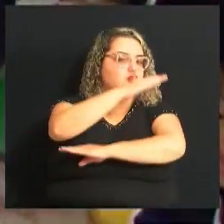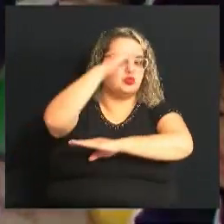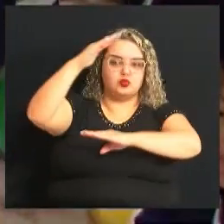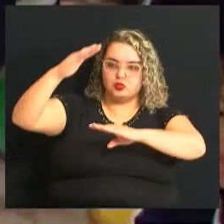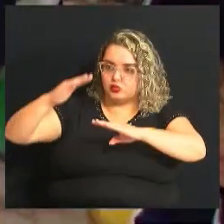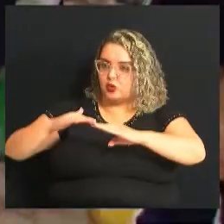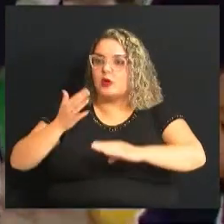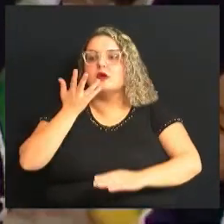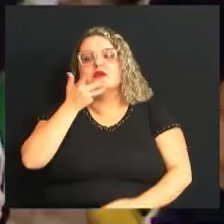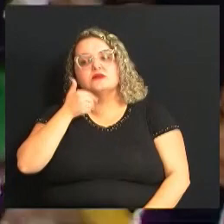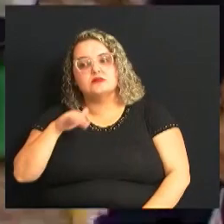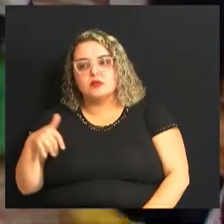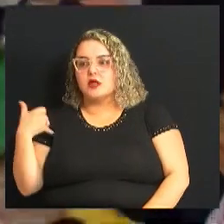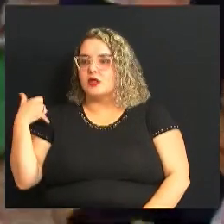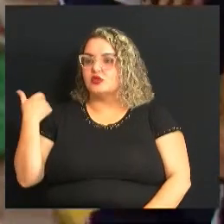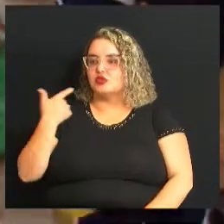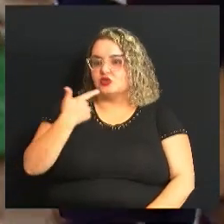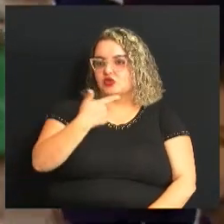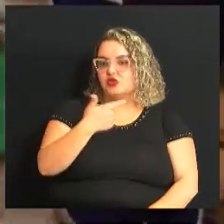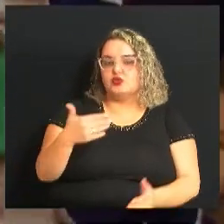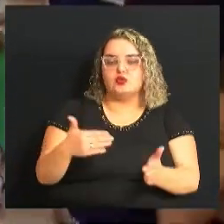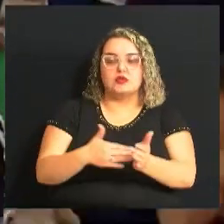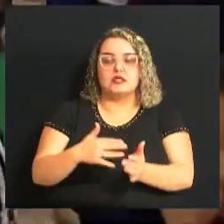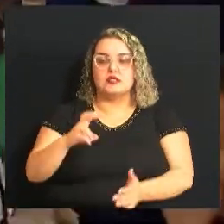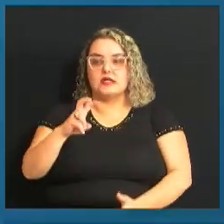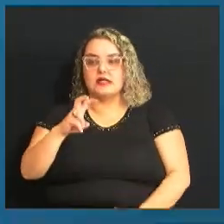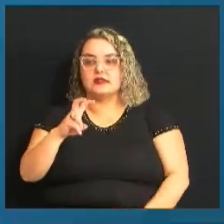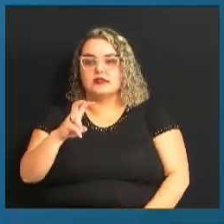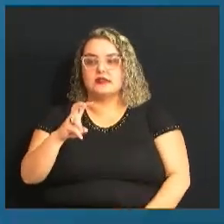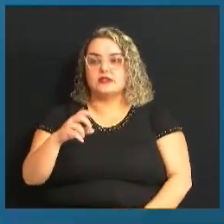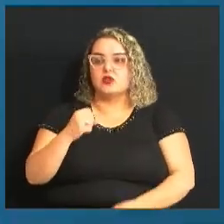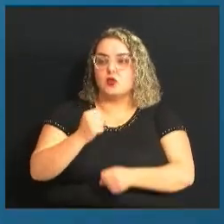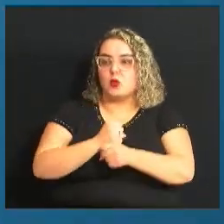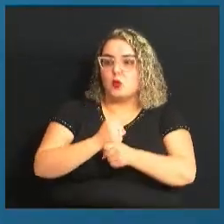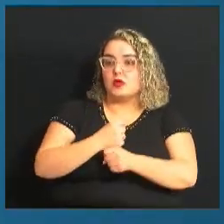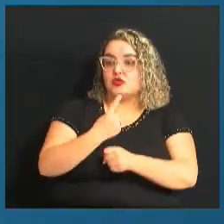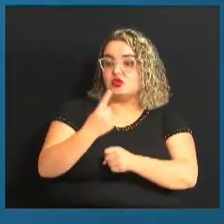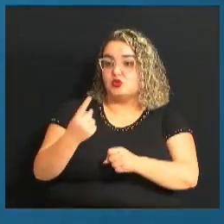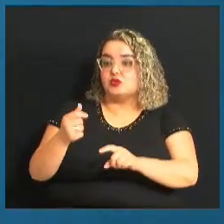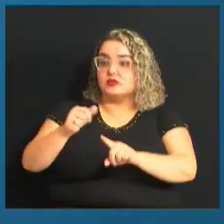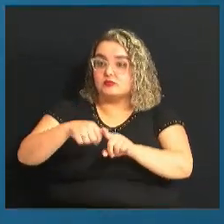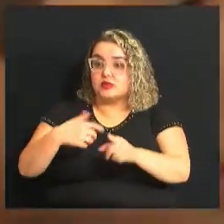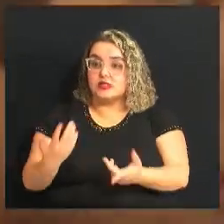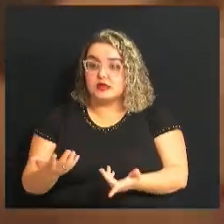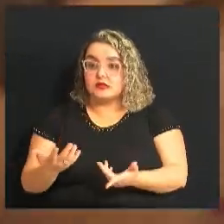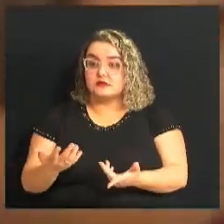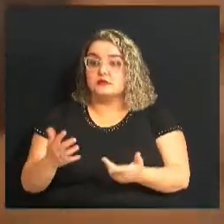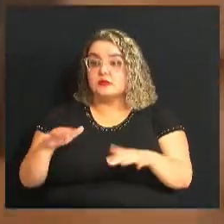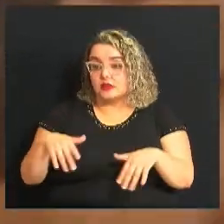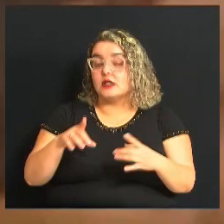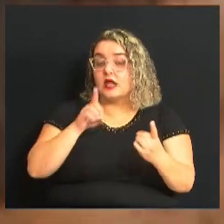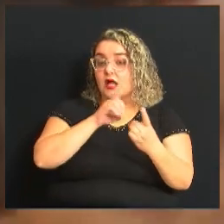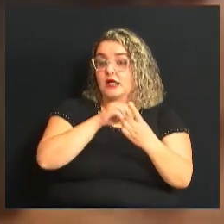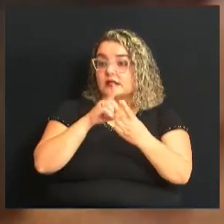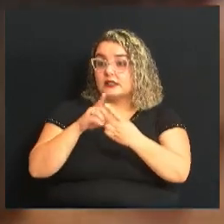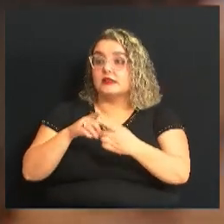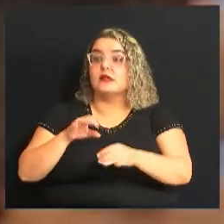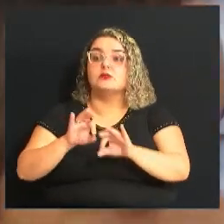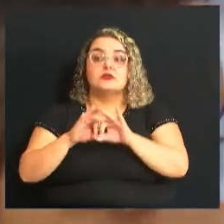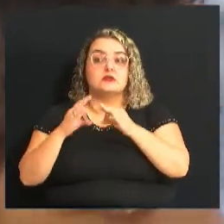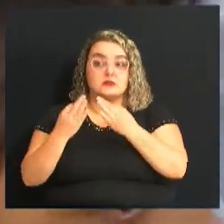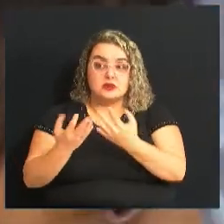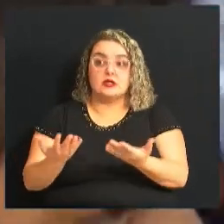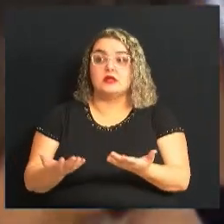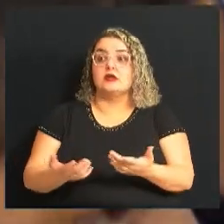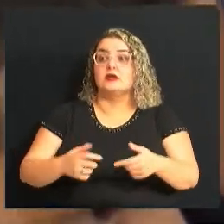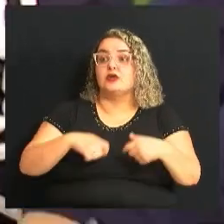de idade entre 2 anos a 5 anos e 11 meses, e atendemos essas famílias que tanto precisam